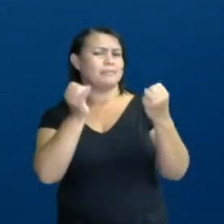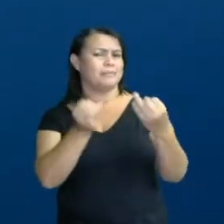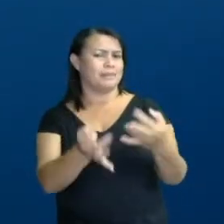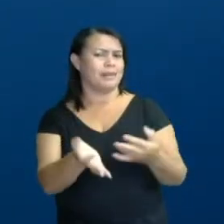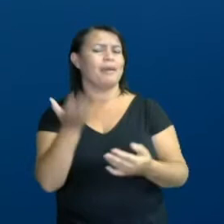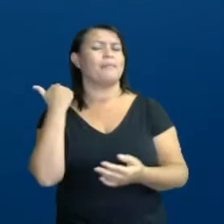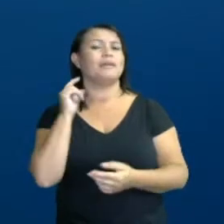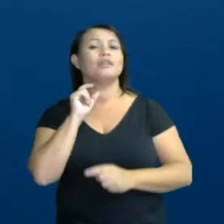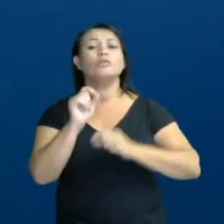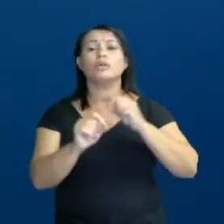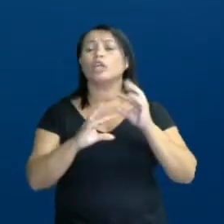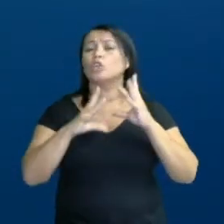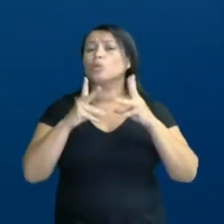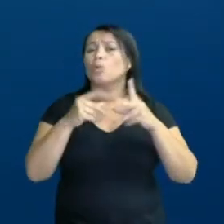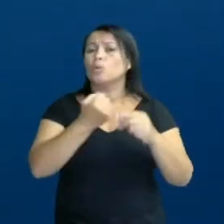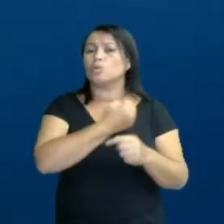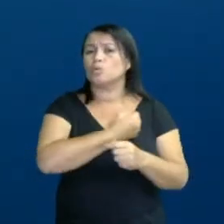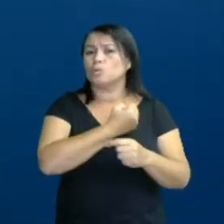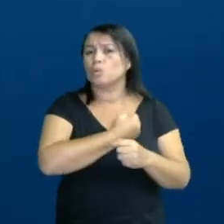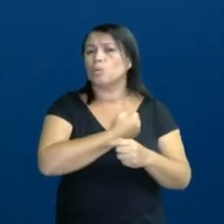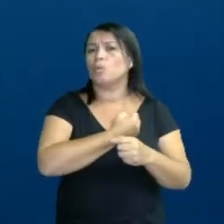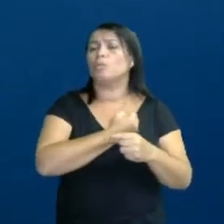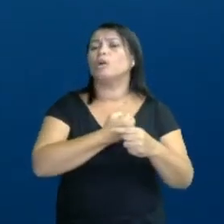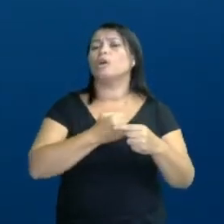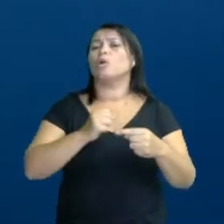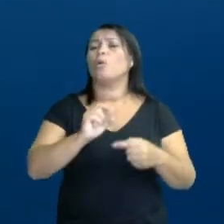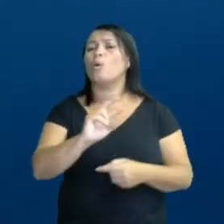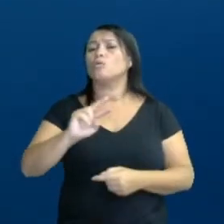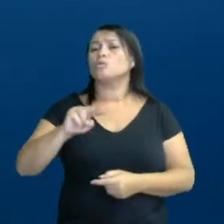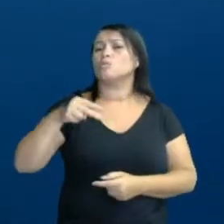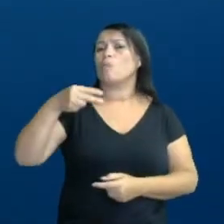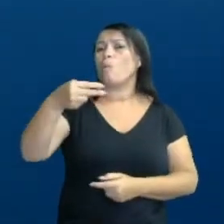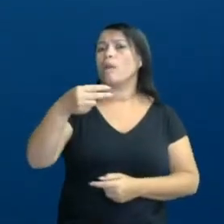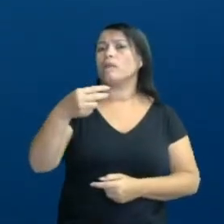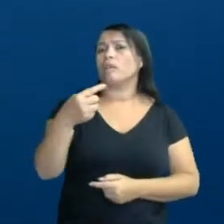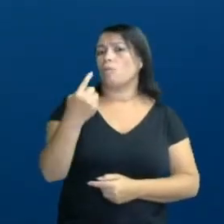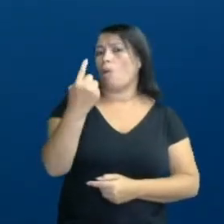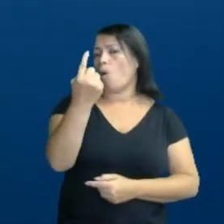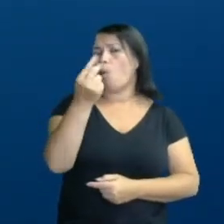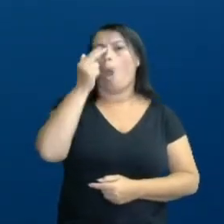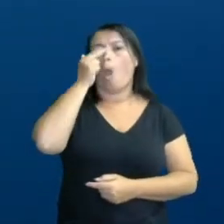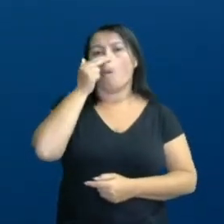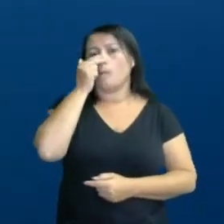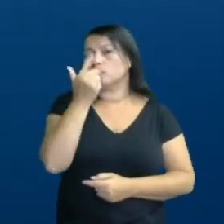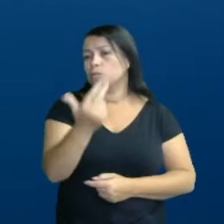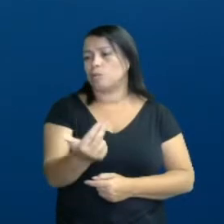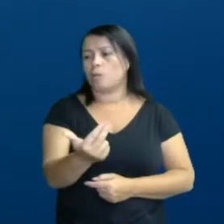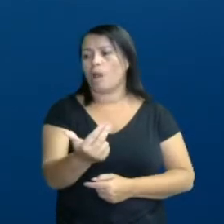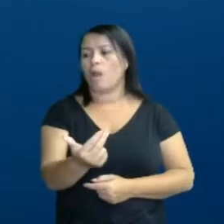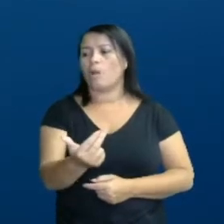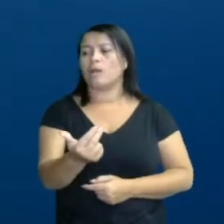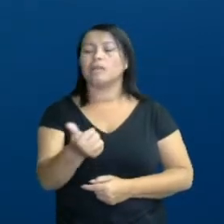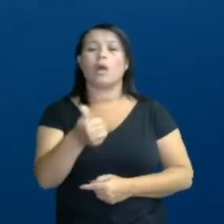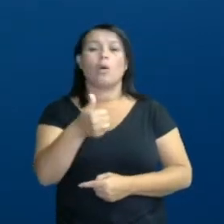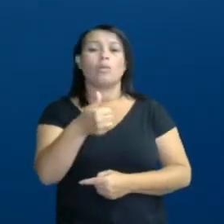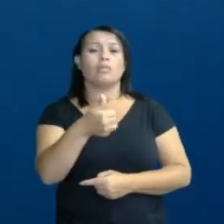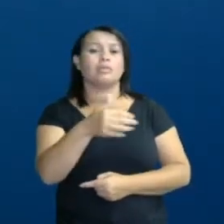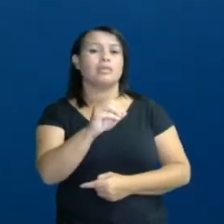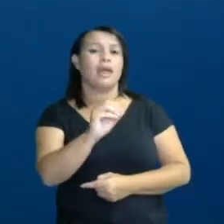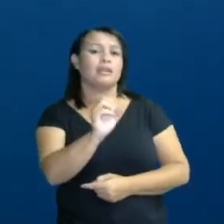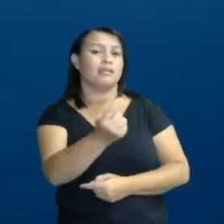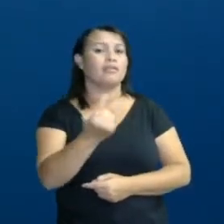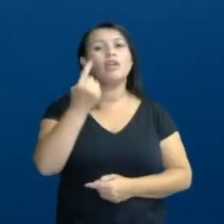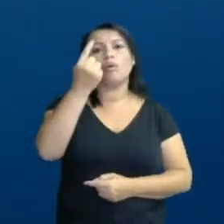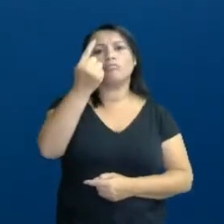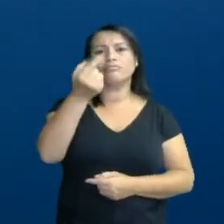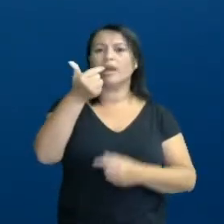seguinte. Todo número, quando o expoente é igual a 1, é igual a ele mesmo, não é isso? Então, ó, 10 elevado a 1 é